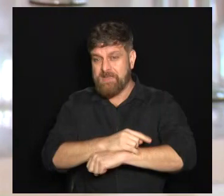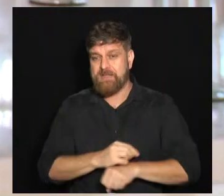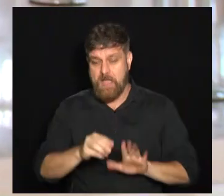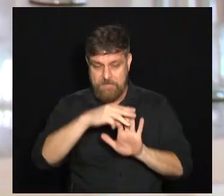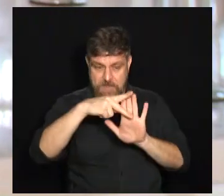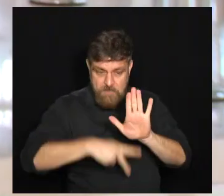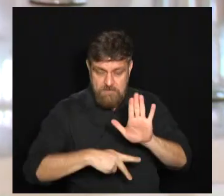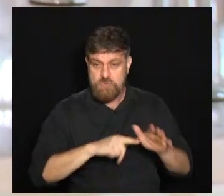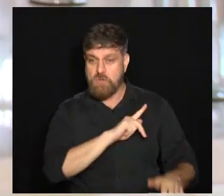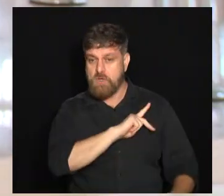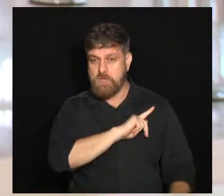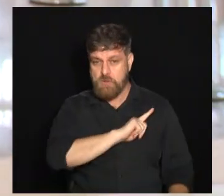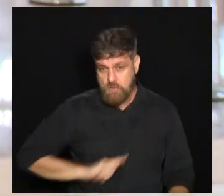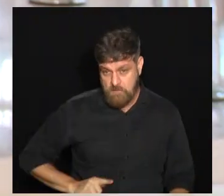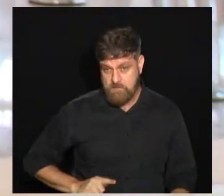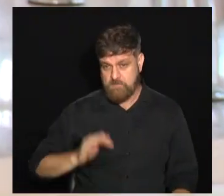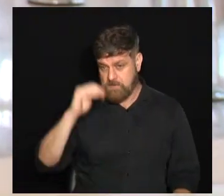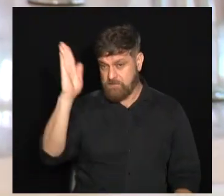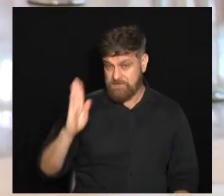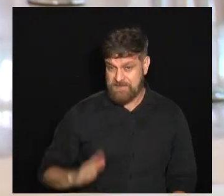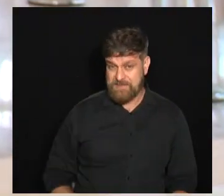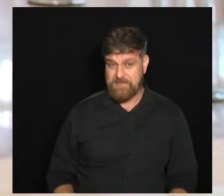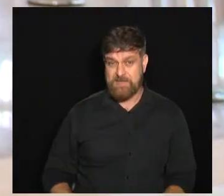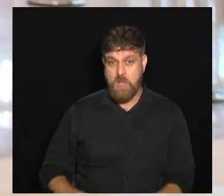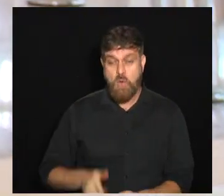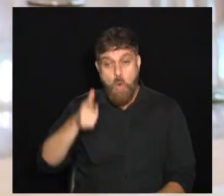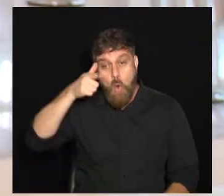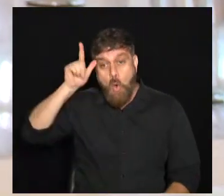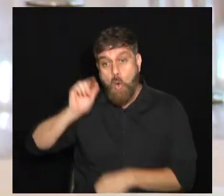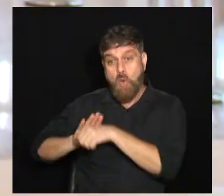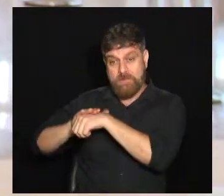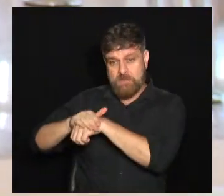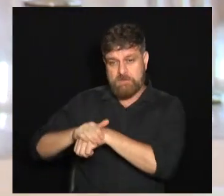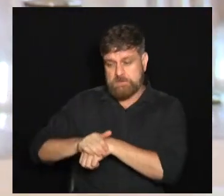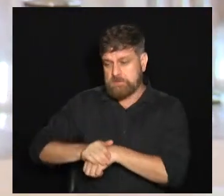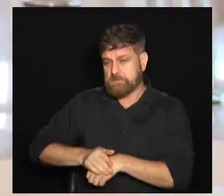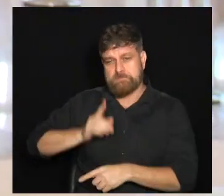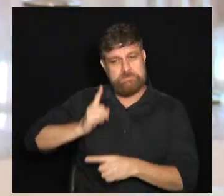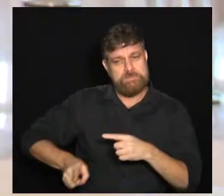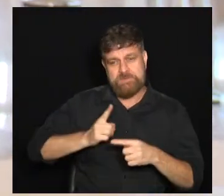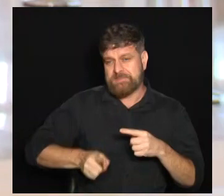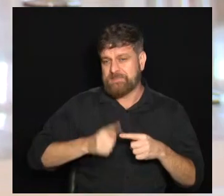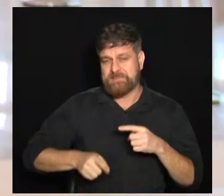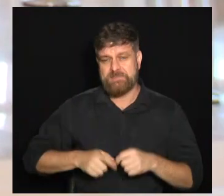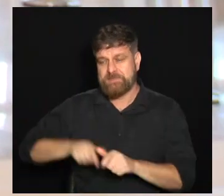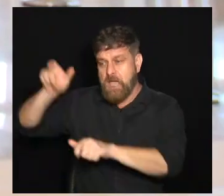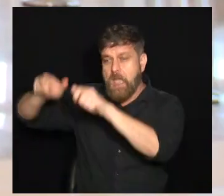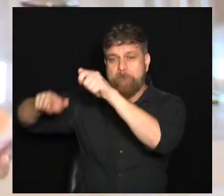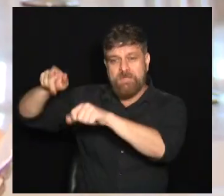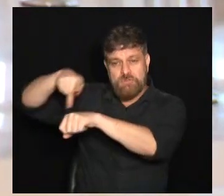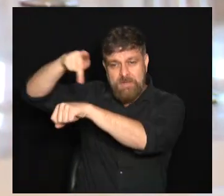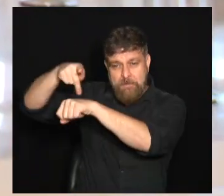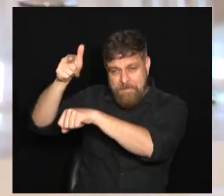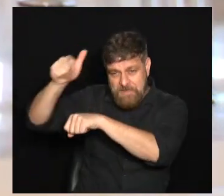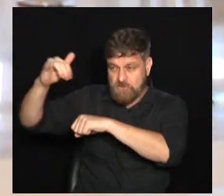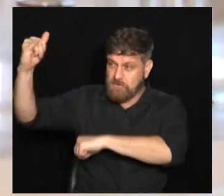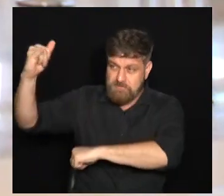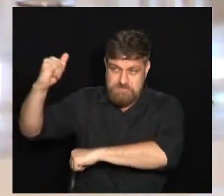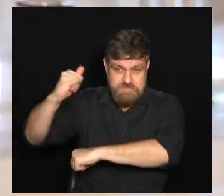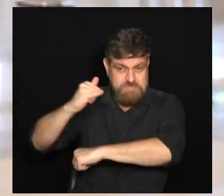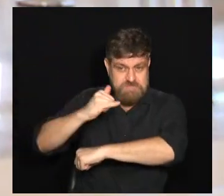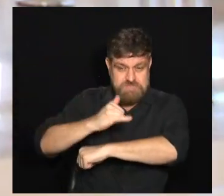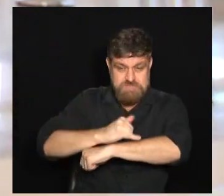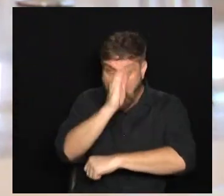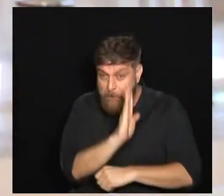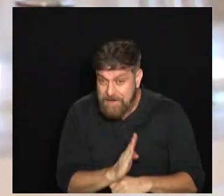governo federal, editada ontem à noite, com a restrição da entrada de alguns estrangeiros por via aérea aqui no